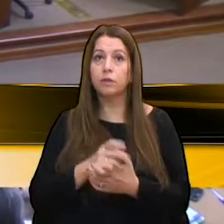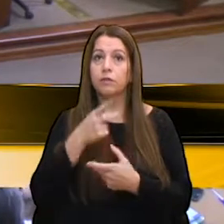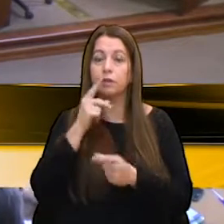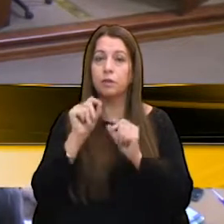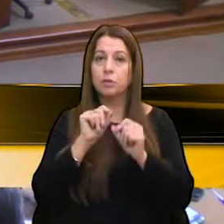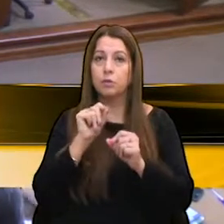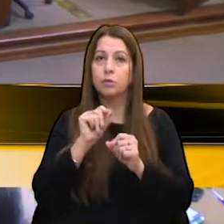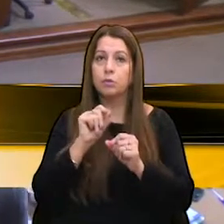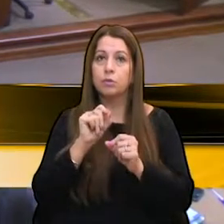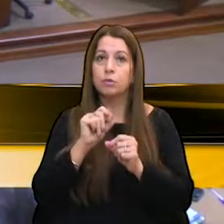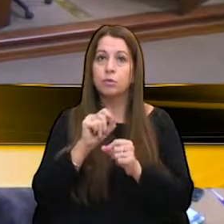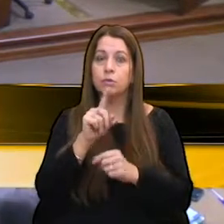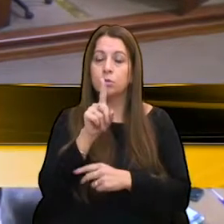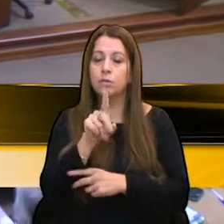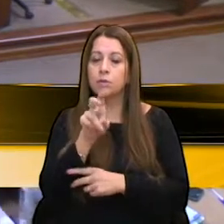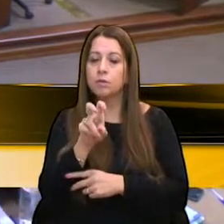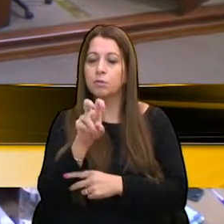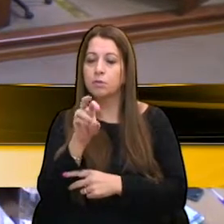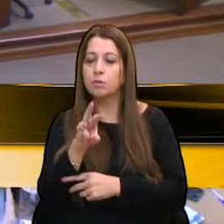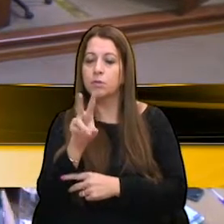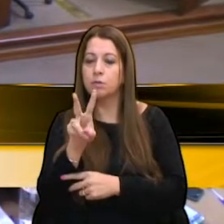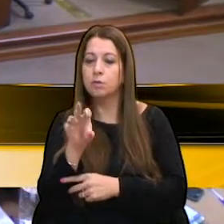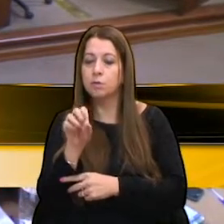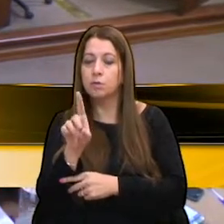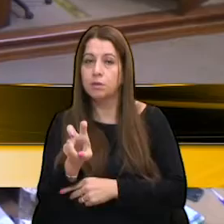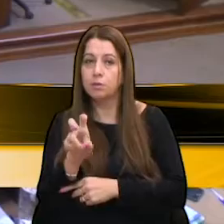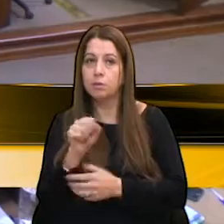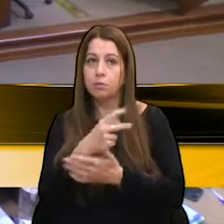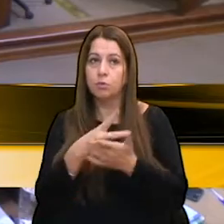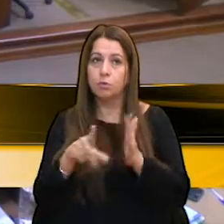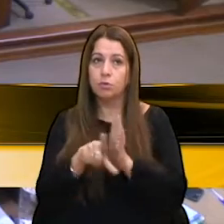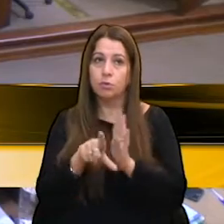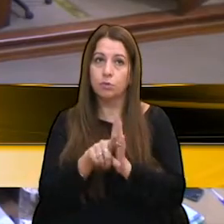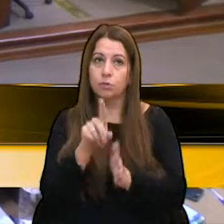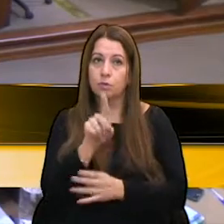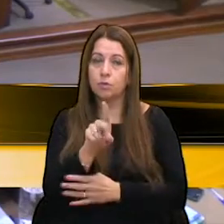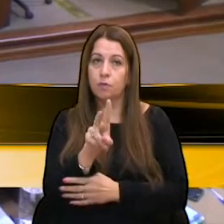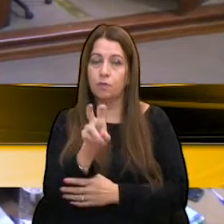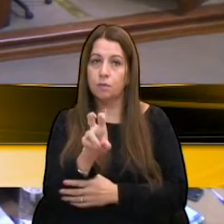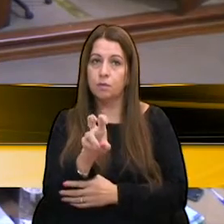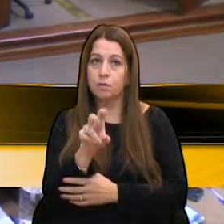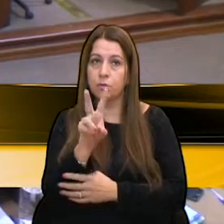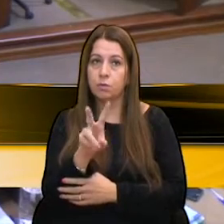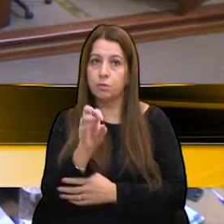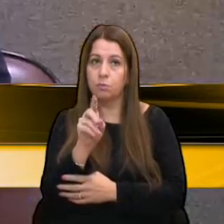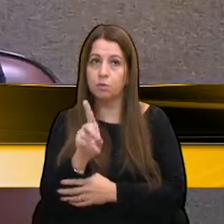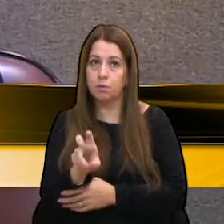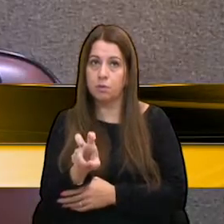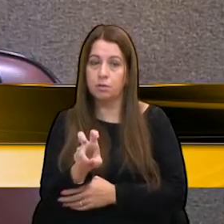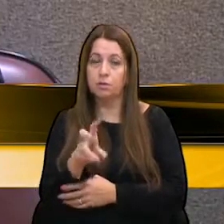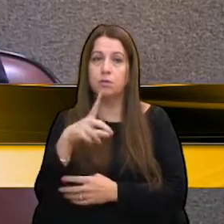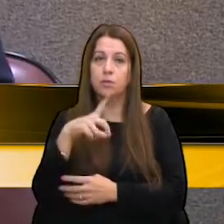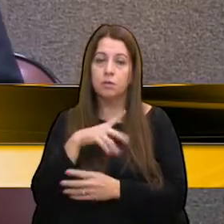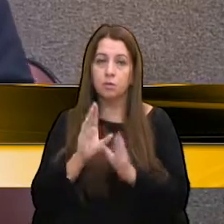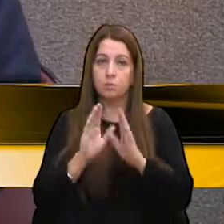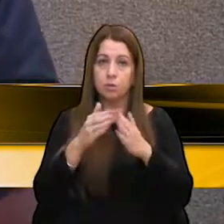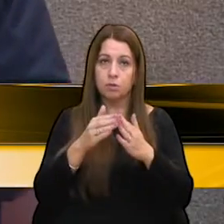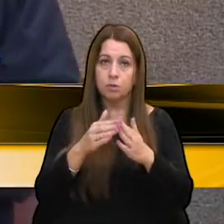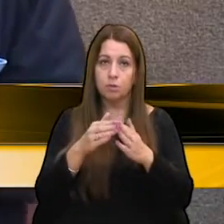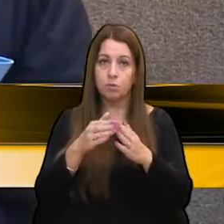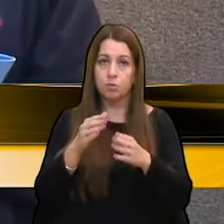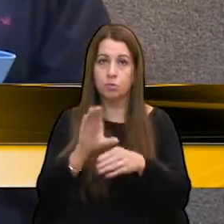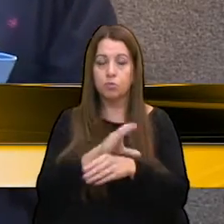referente ao processo 153/2015 e o projeto de lei 125/2015, a Comissão de